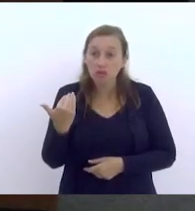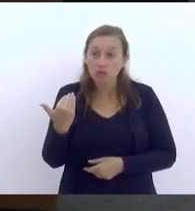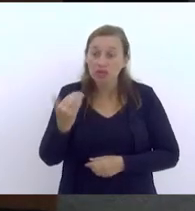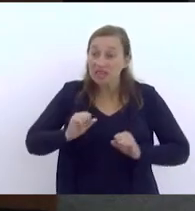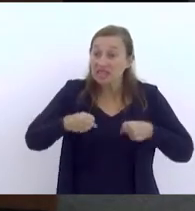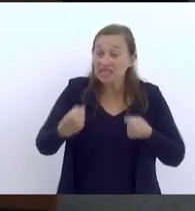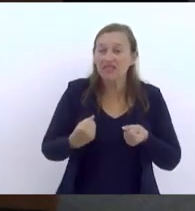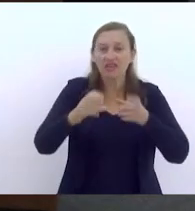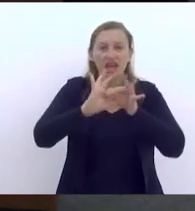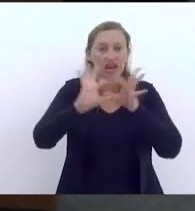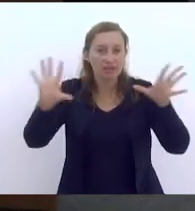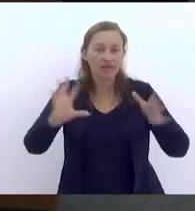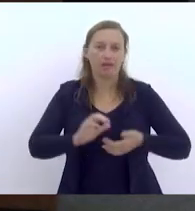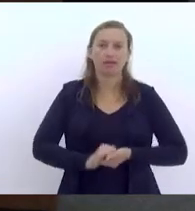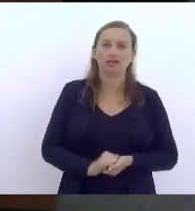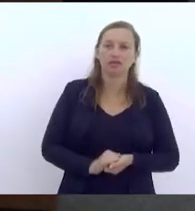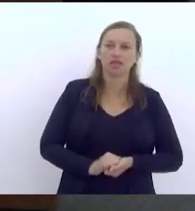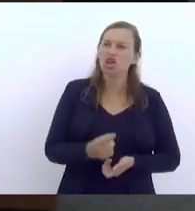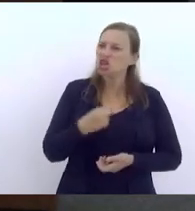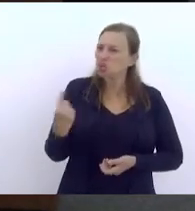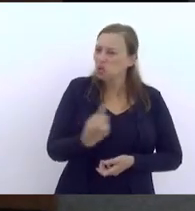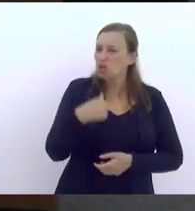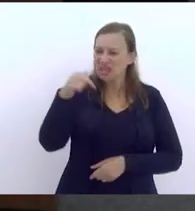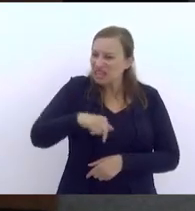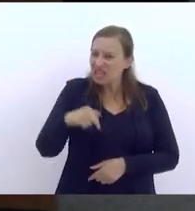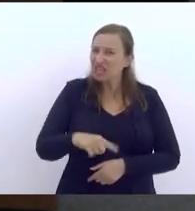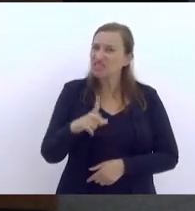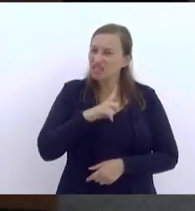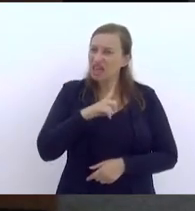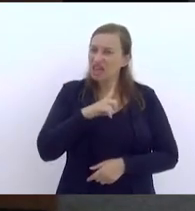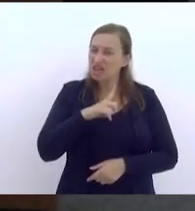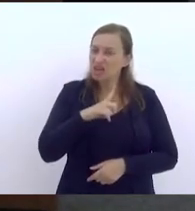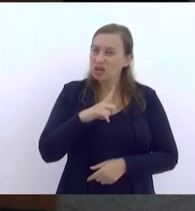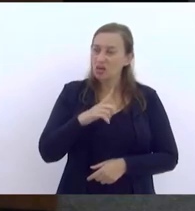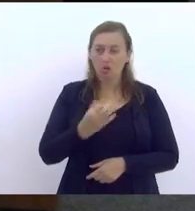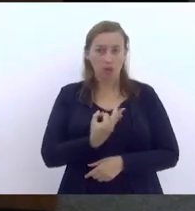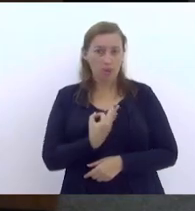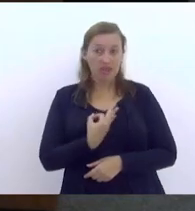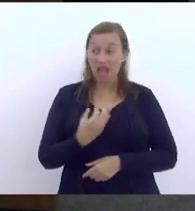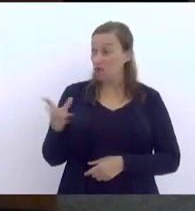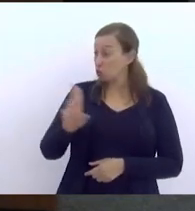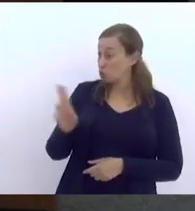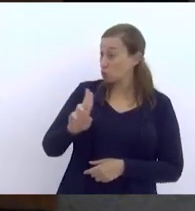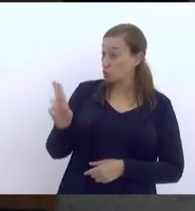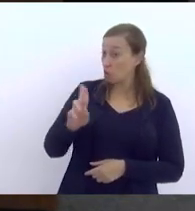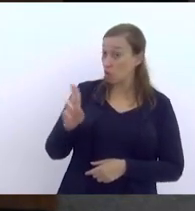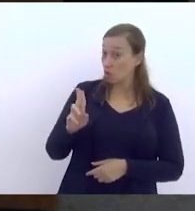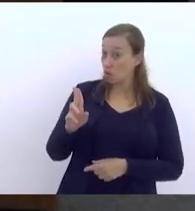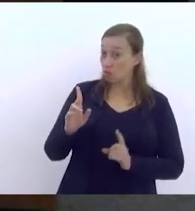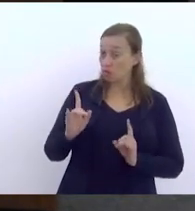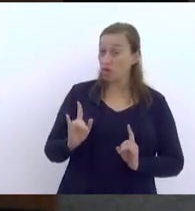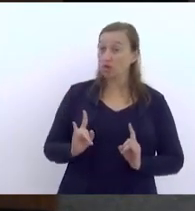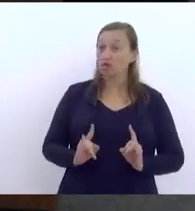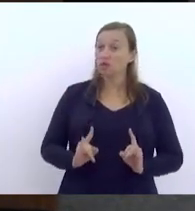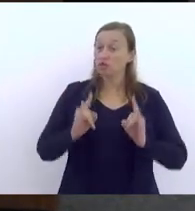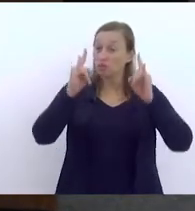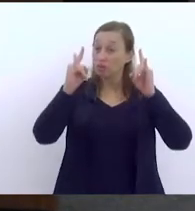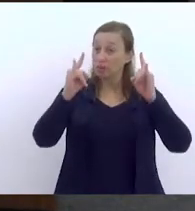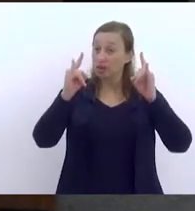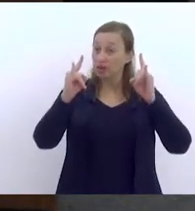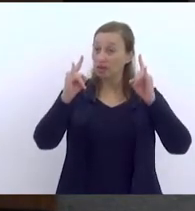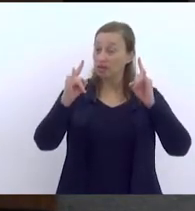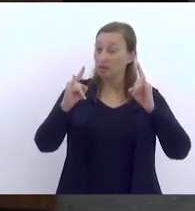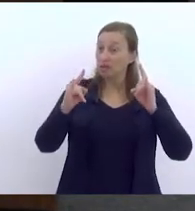defender a liberdade. E a gente que aqui hoje tem uma medalha em seu nome, um palácio dessa casa legislativa em seu